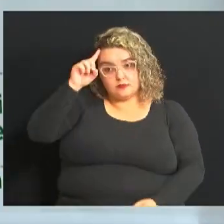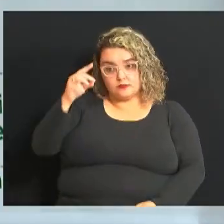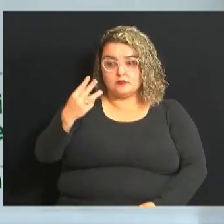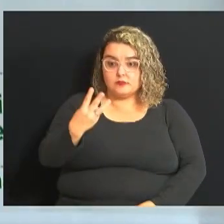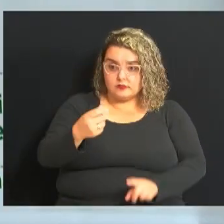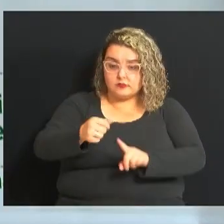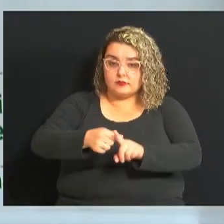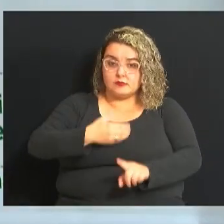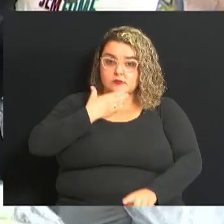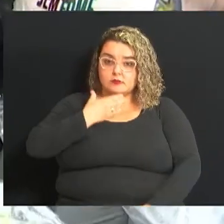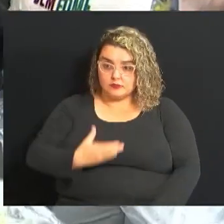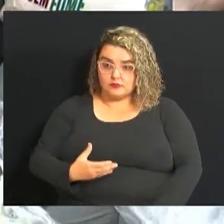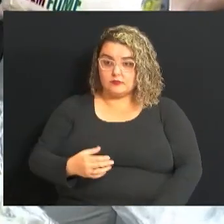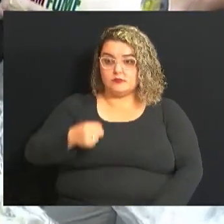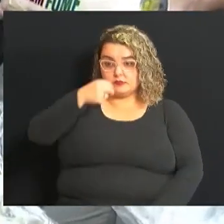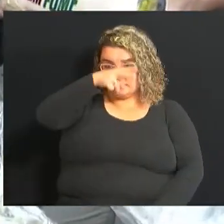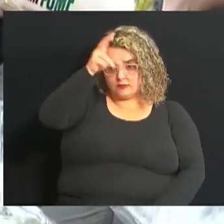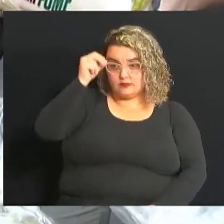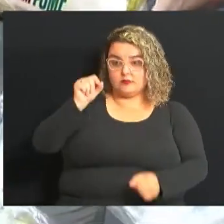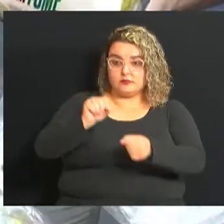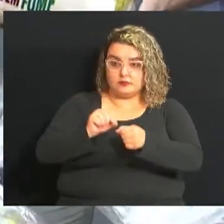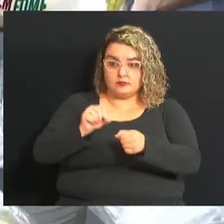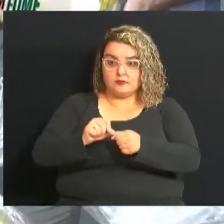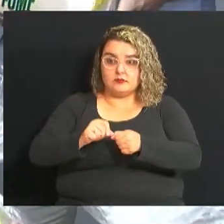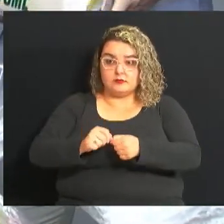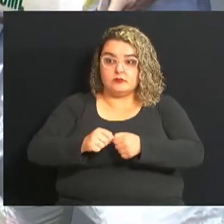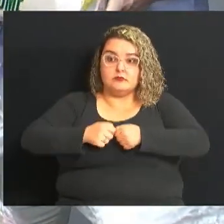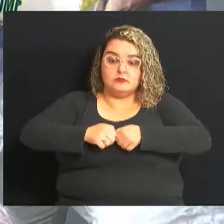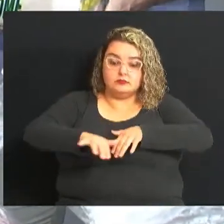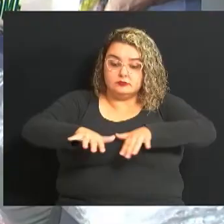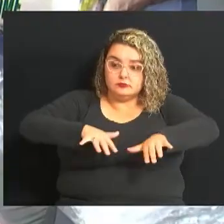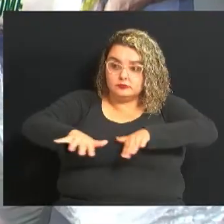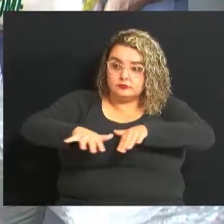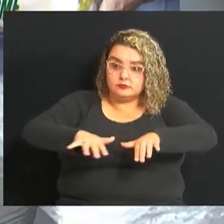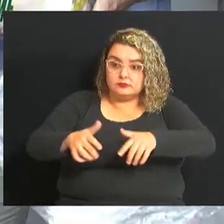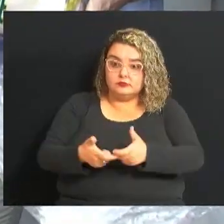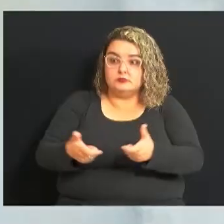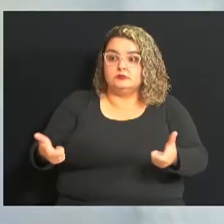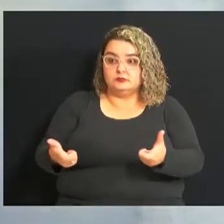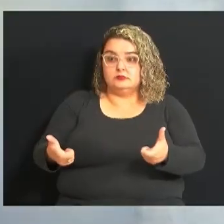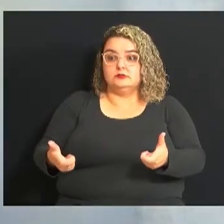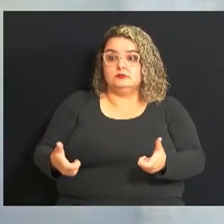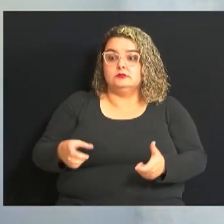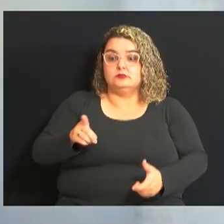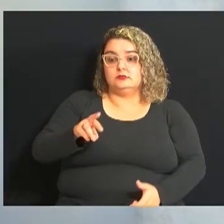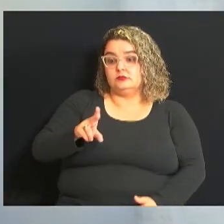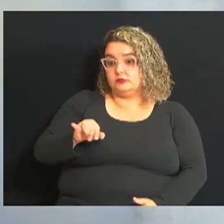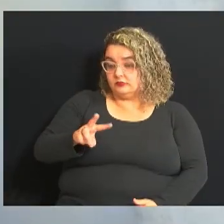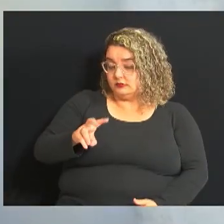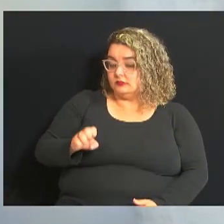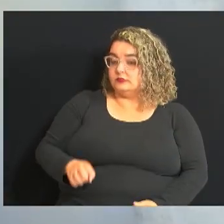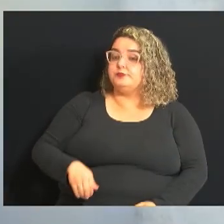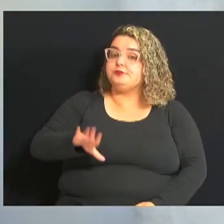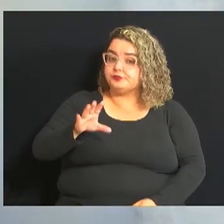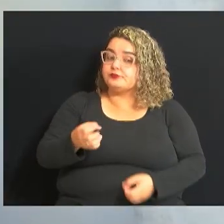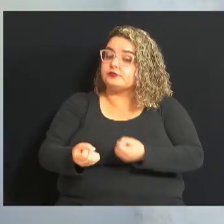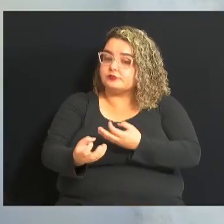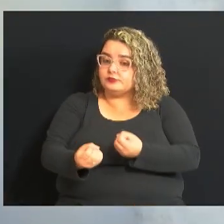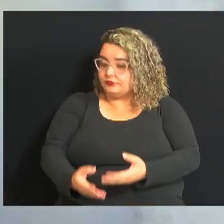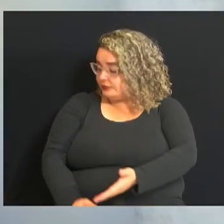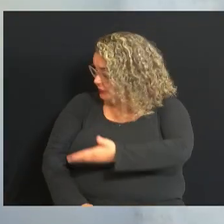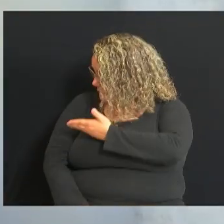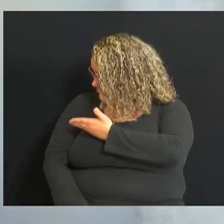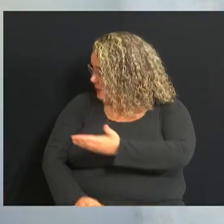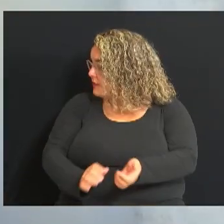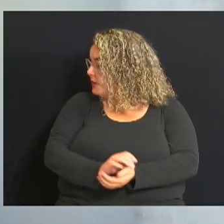dezembro, a Prefeitura vai realizar uma grande mobilização em esquema de drive-thru. Mais informações podem ser obtidas